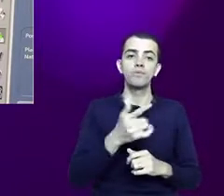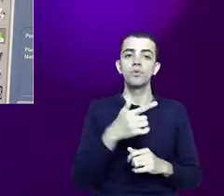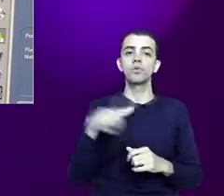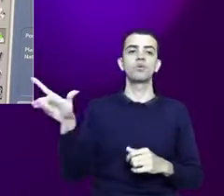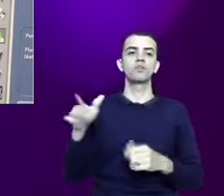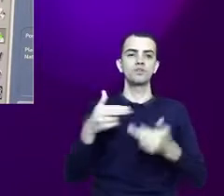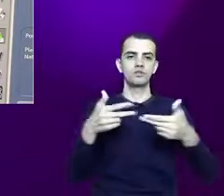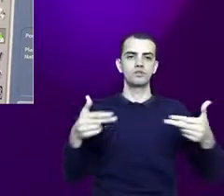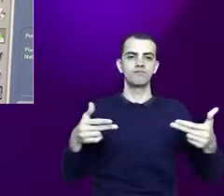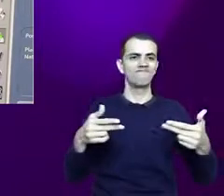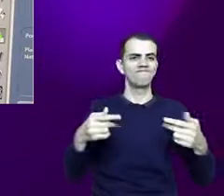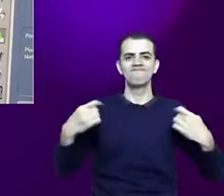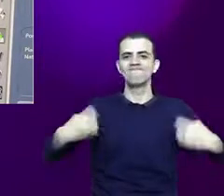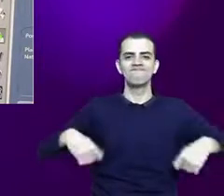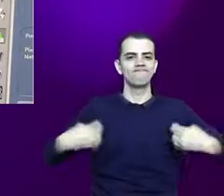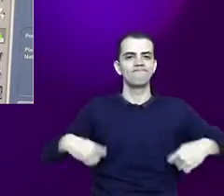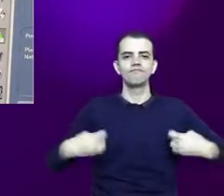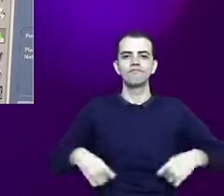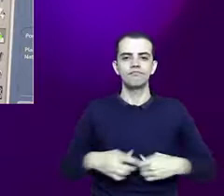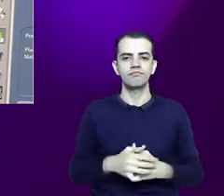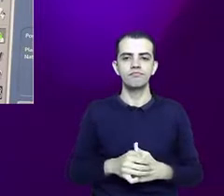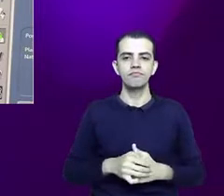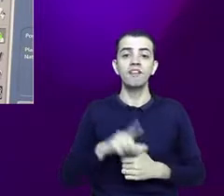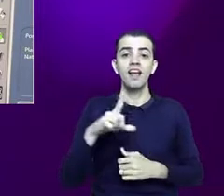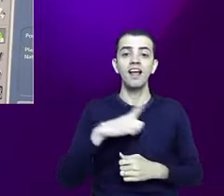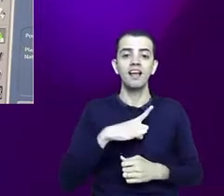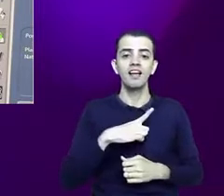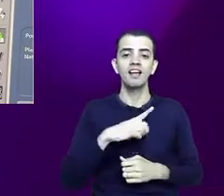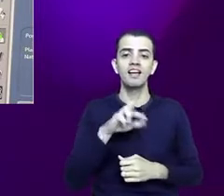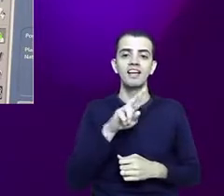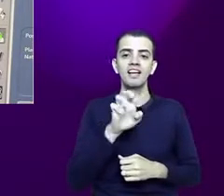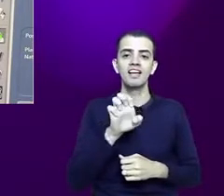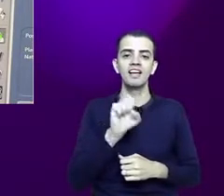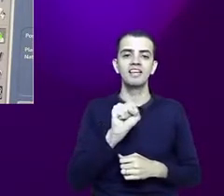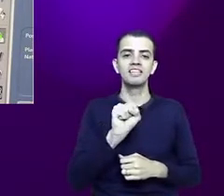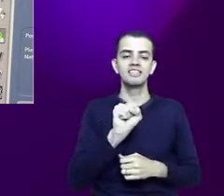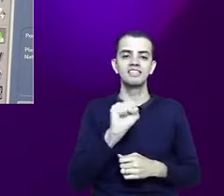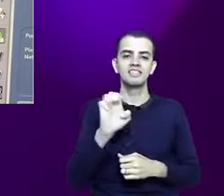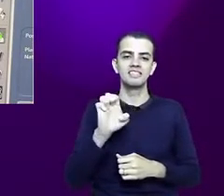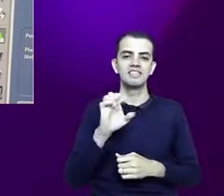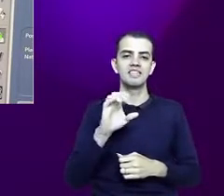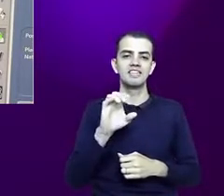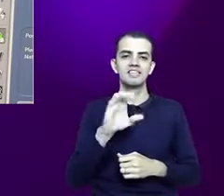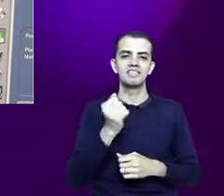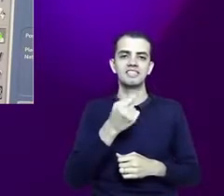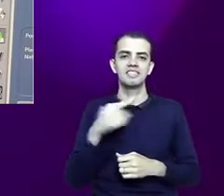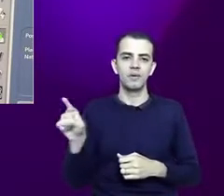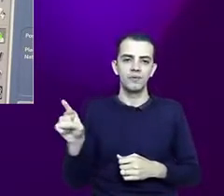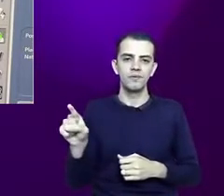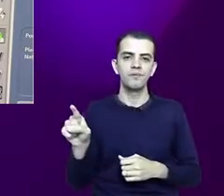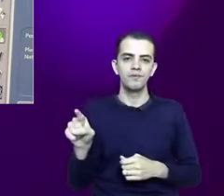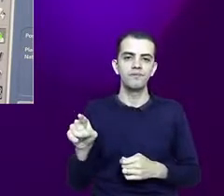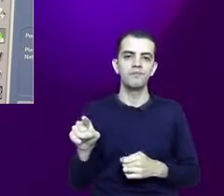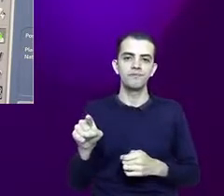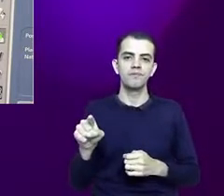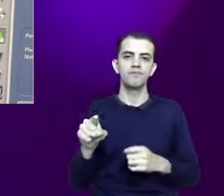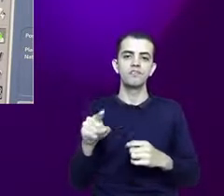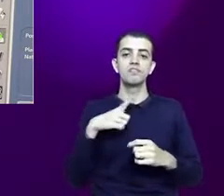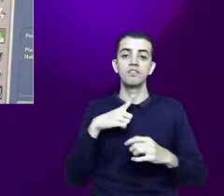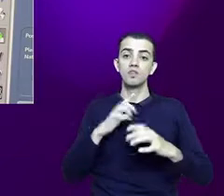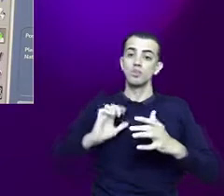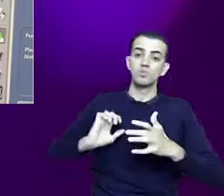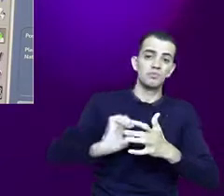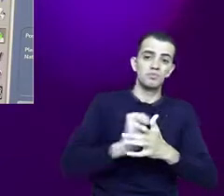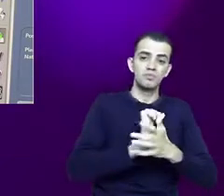vejam esse caso aqui, é a ressecção dos osteófitos sempre depois da colocação do